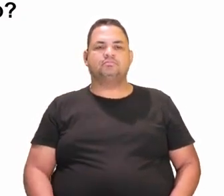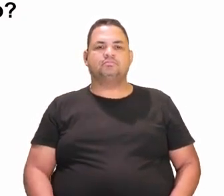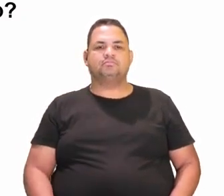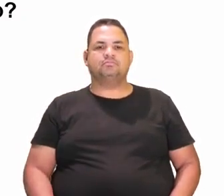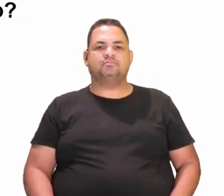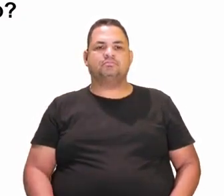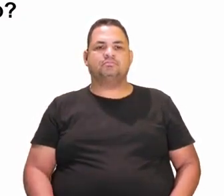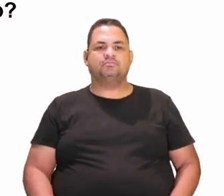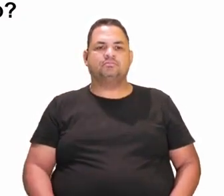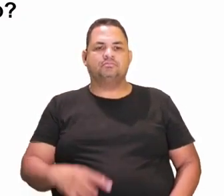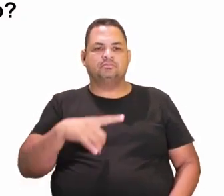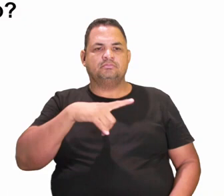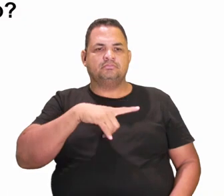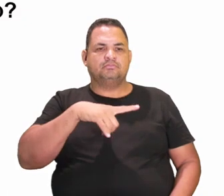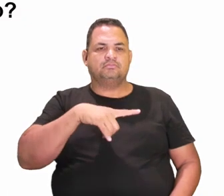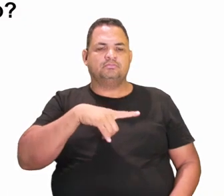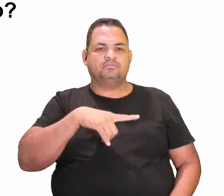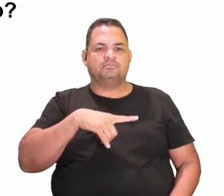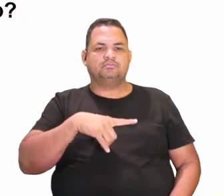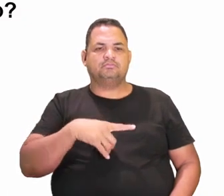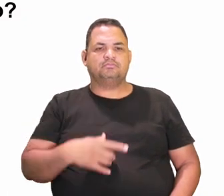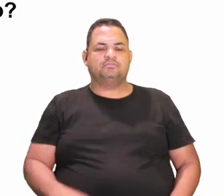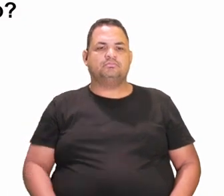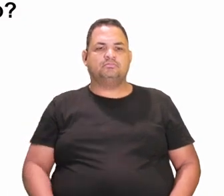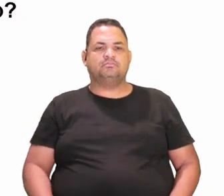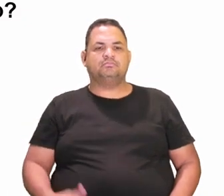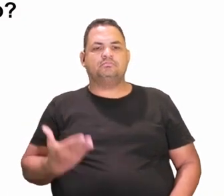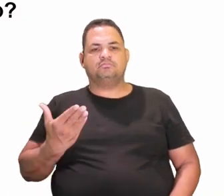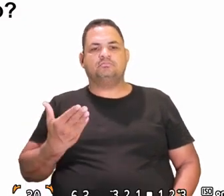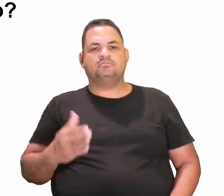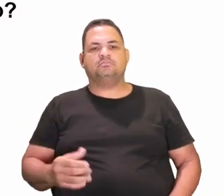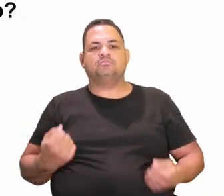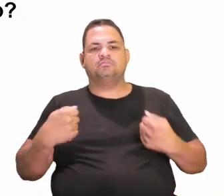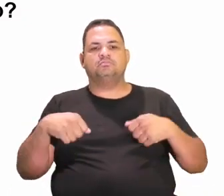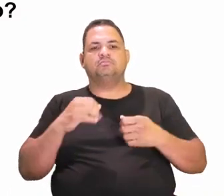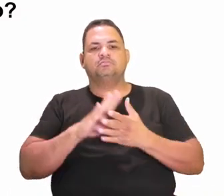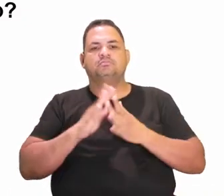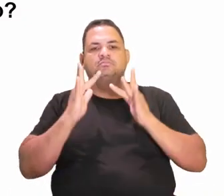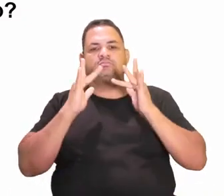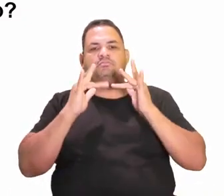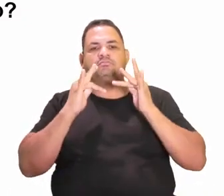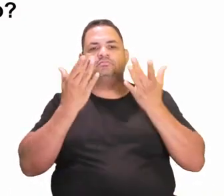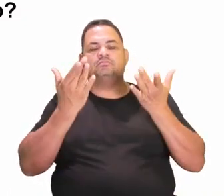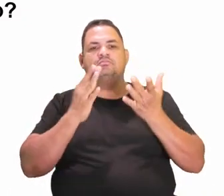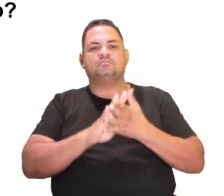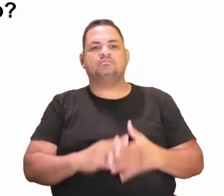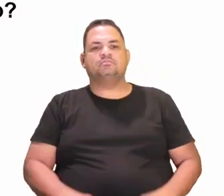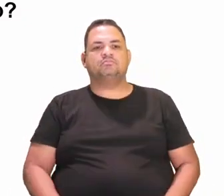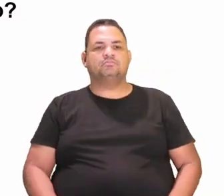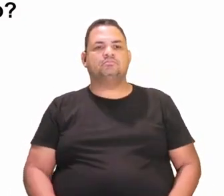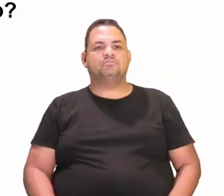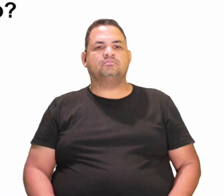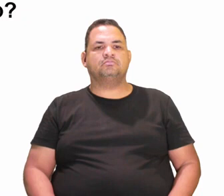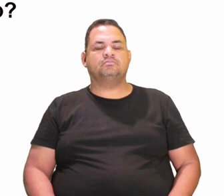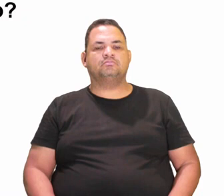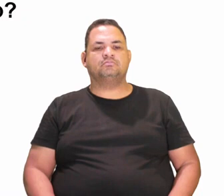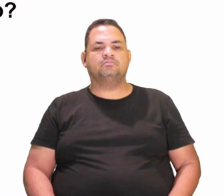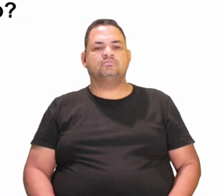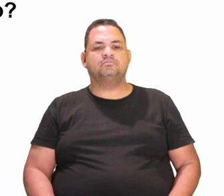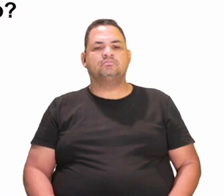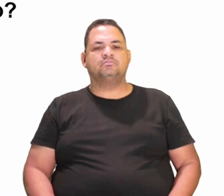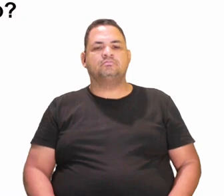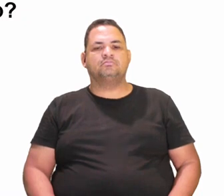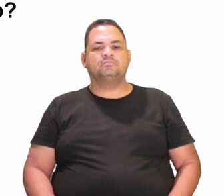no primeiro quadrinho, o John e a possível namorada dele falando Merry Christmas, John, e ele Merry Christmas,